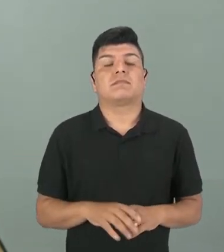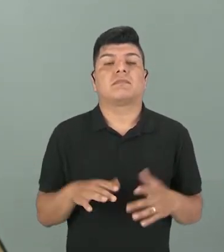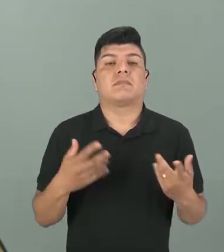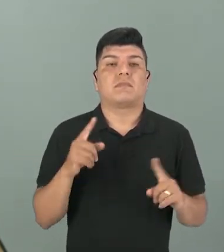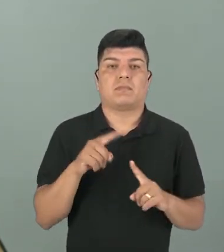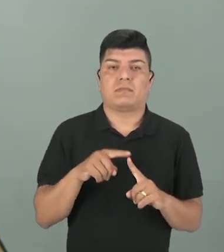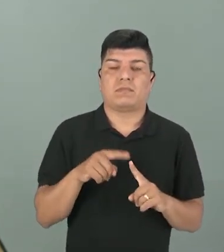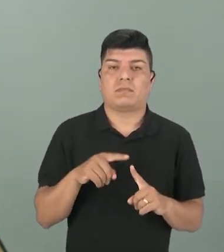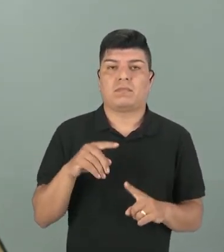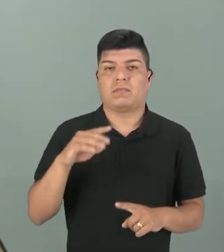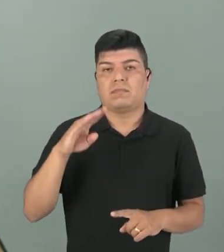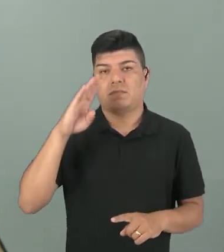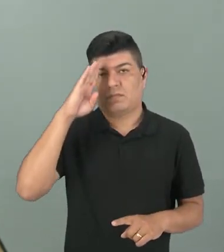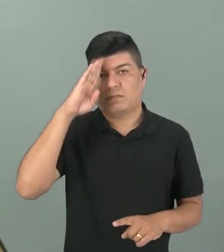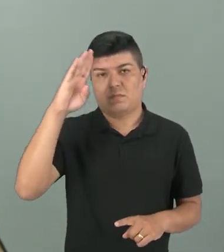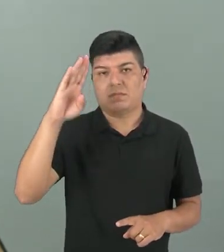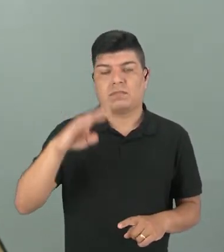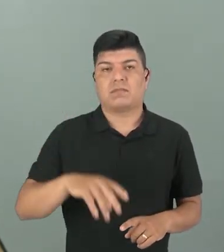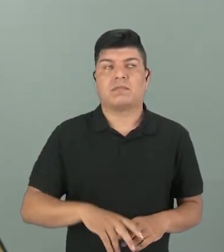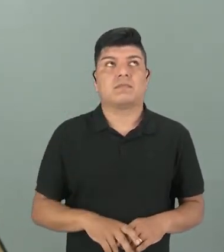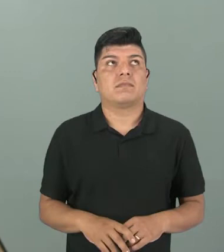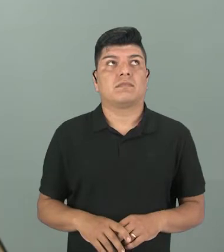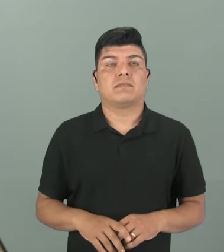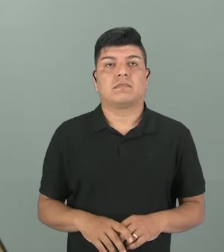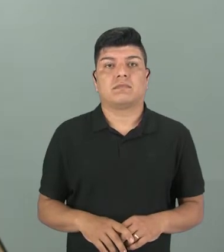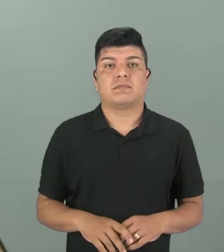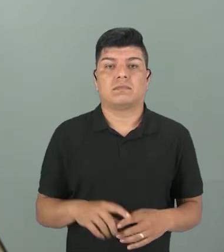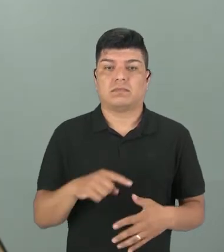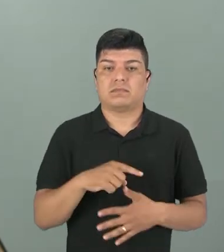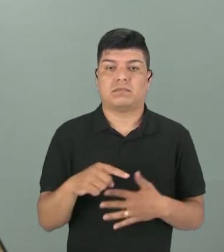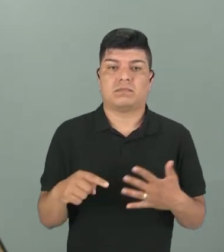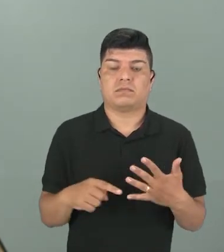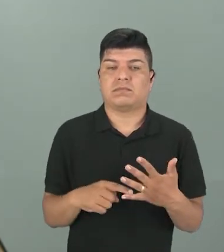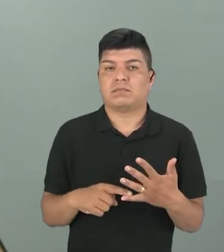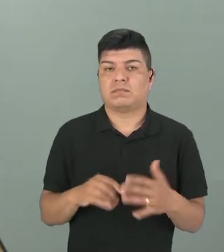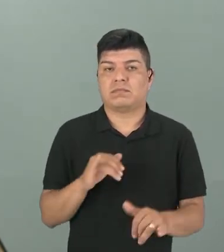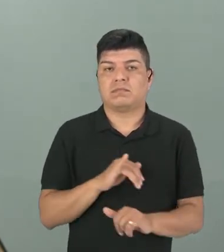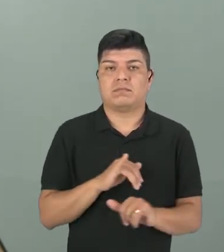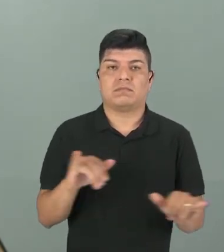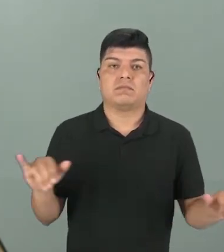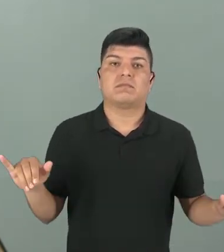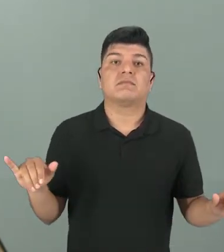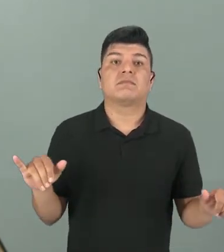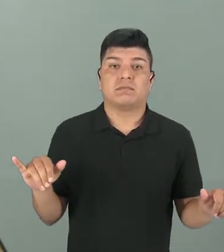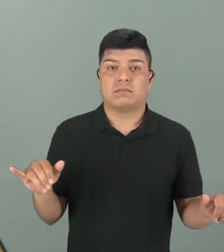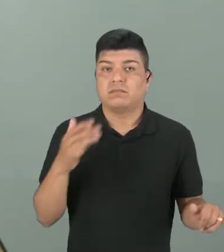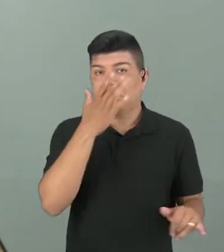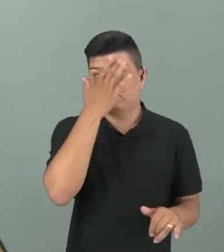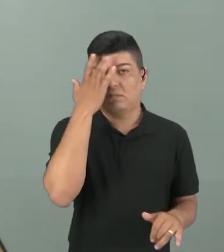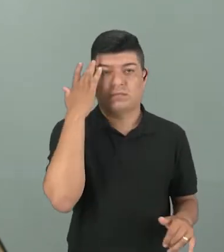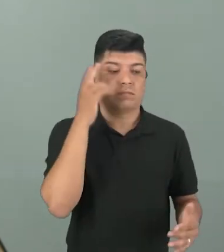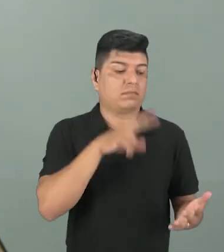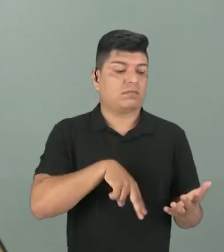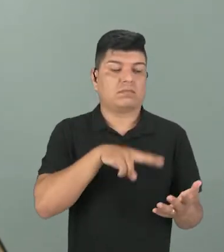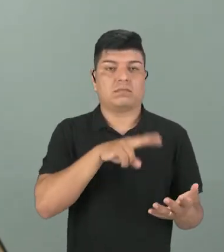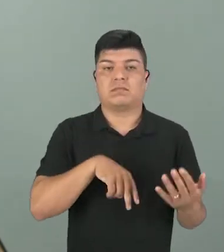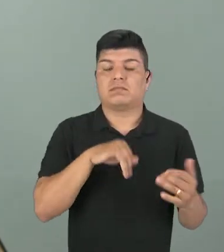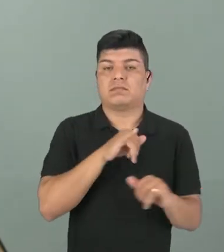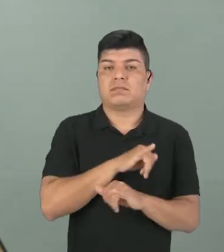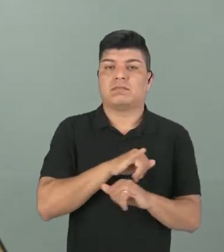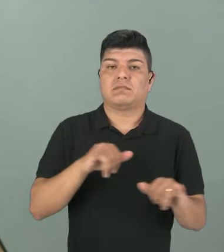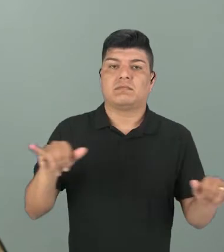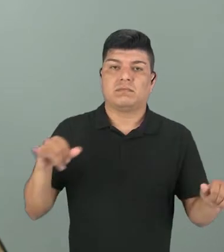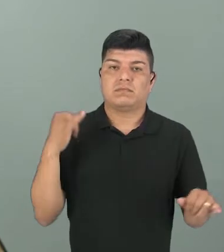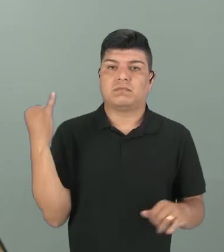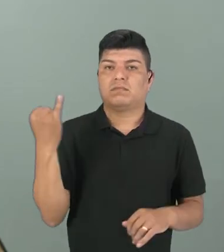é o objetivo principal desse elemento da notícia? É dar ao leitor as